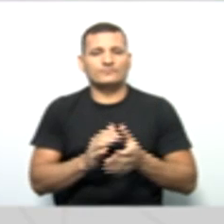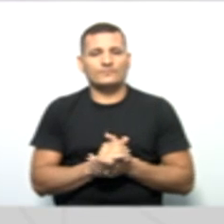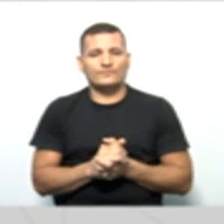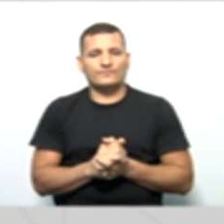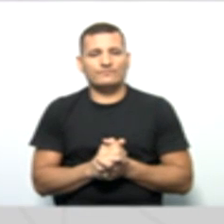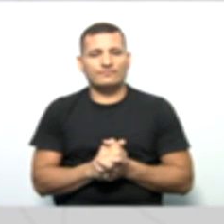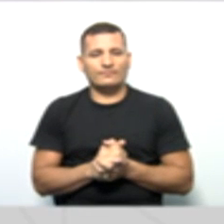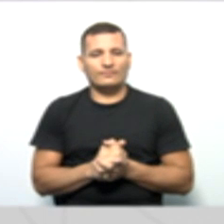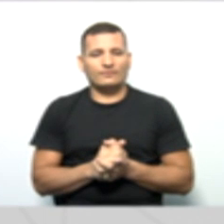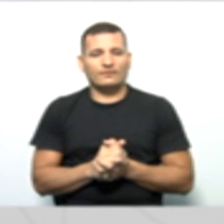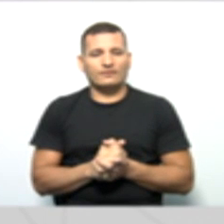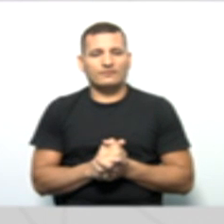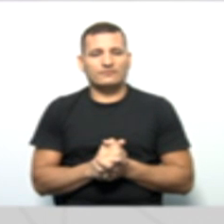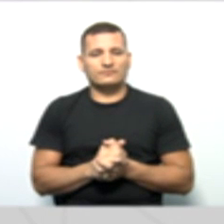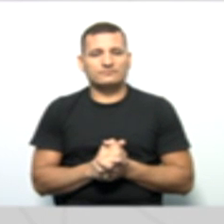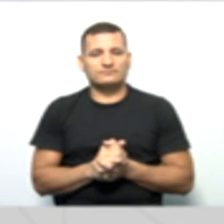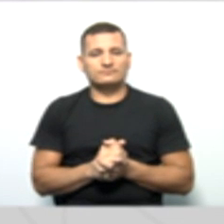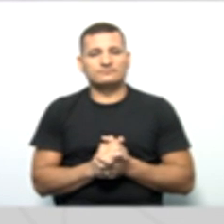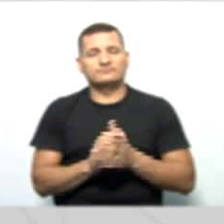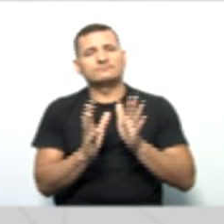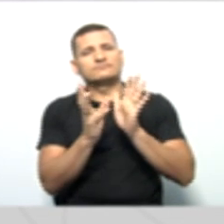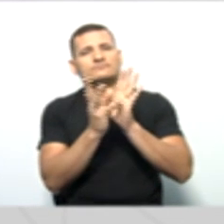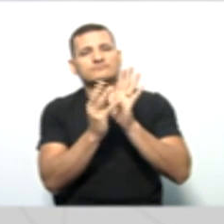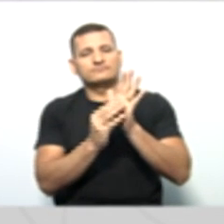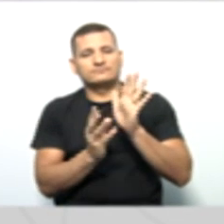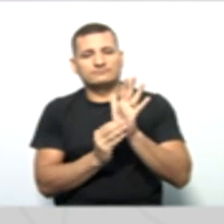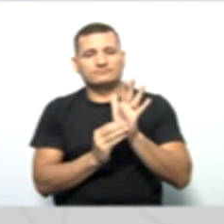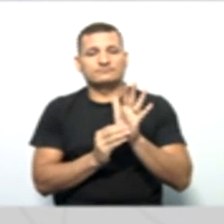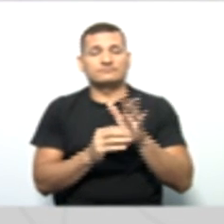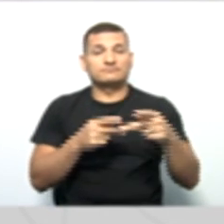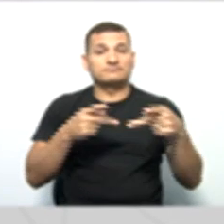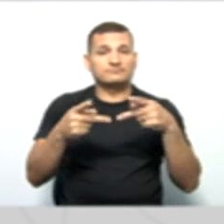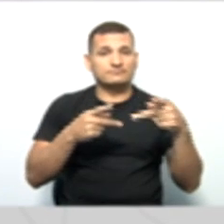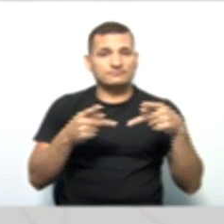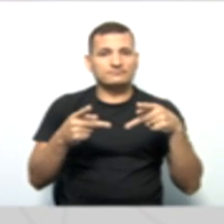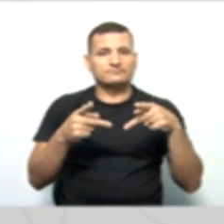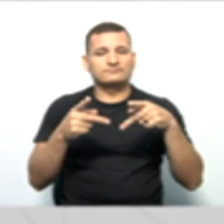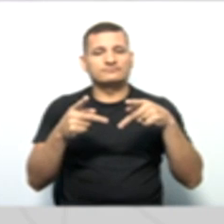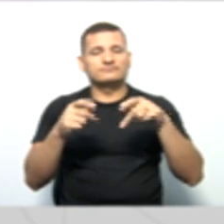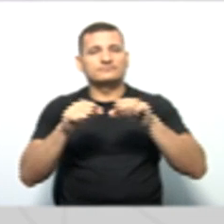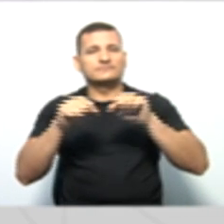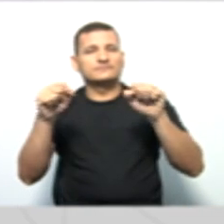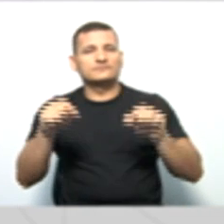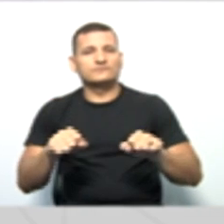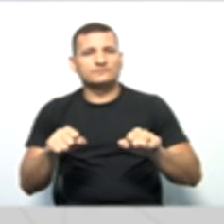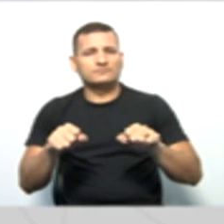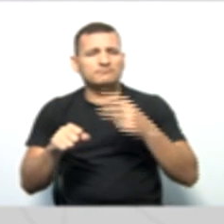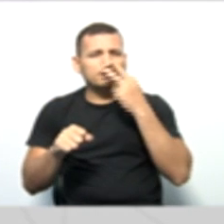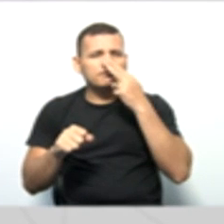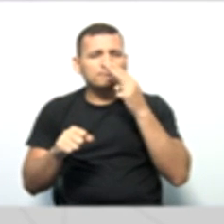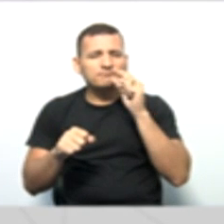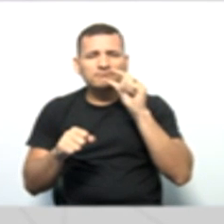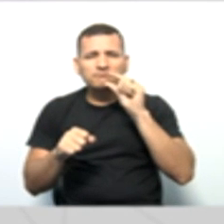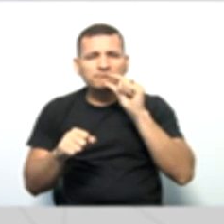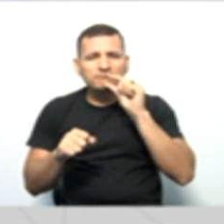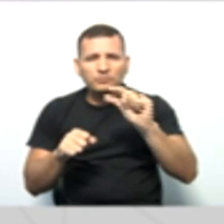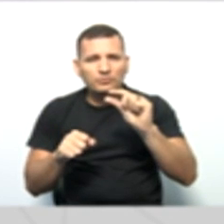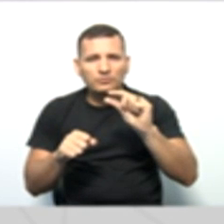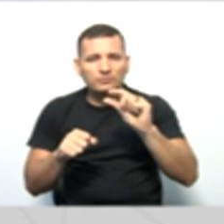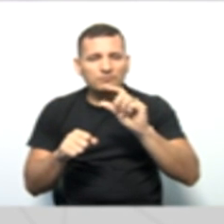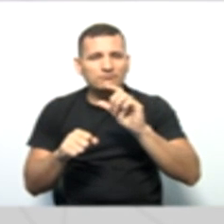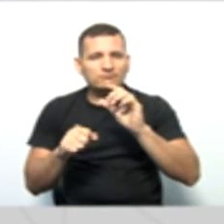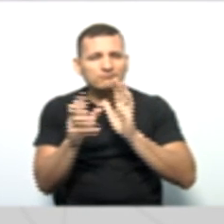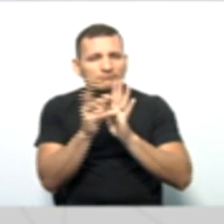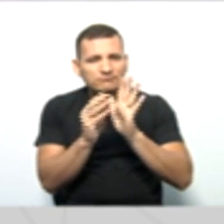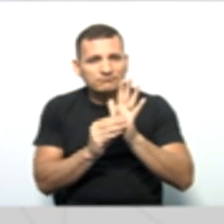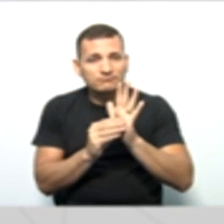Ó, só. Conteúdo, a gente olha aqui um tópico só, projeto de software. Parece coisa pouca, né? Um só tópico, mas,